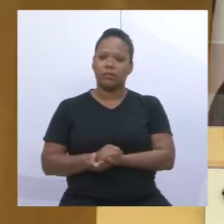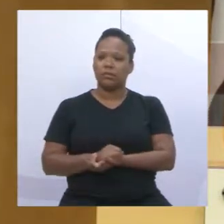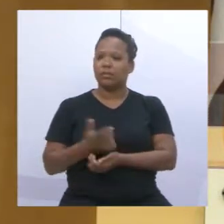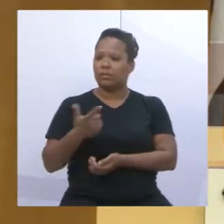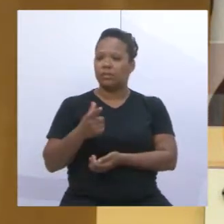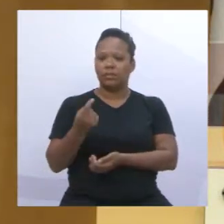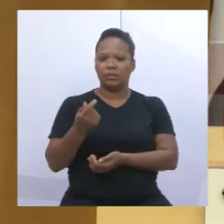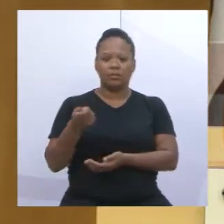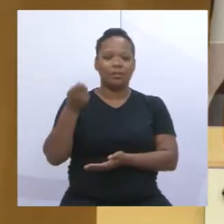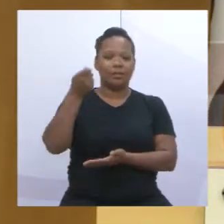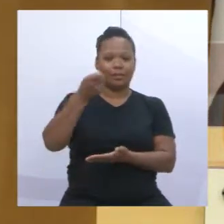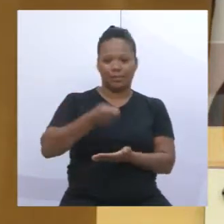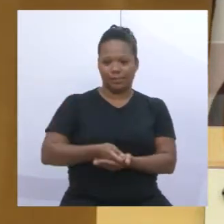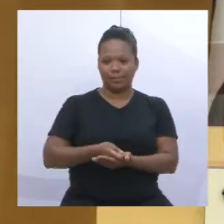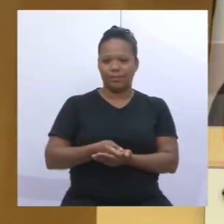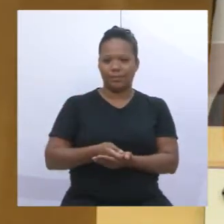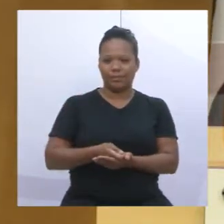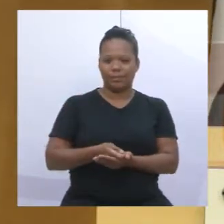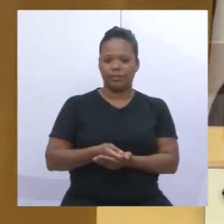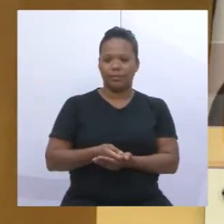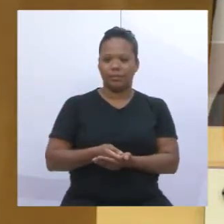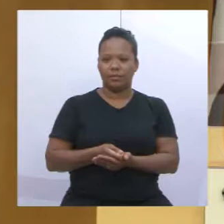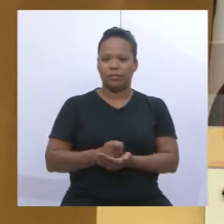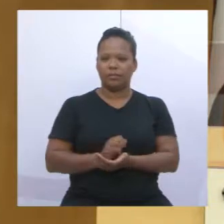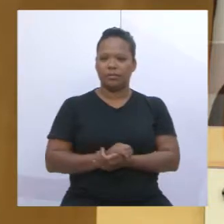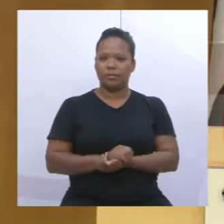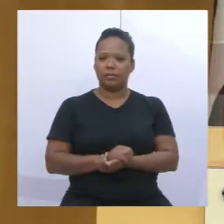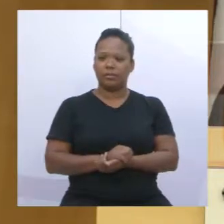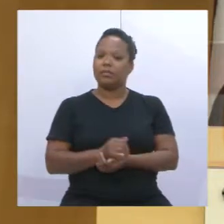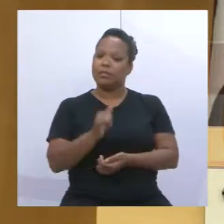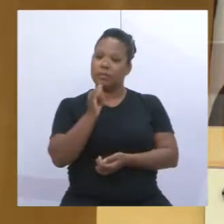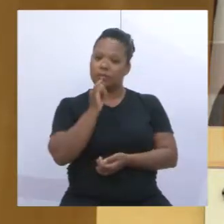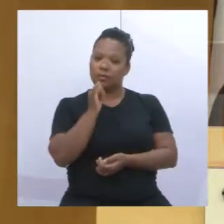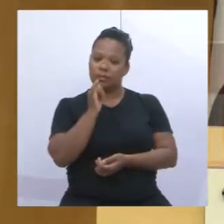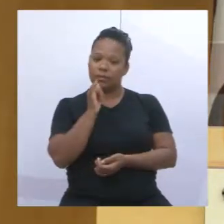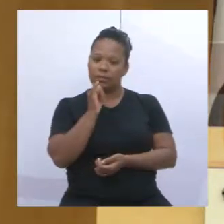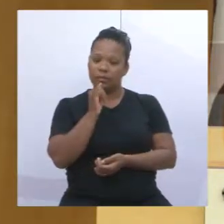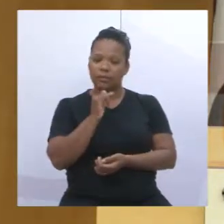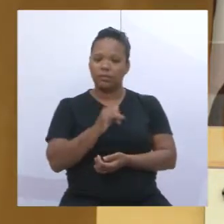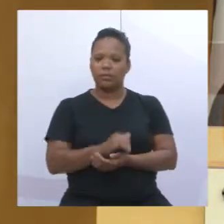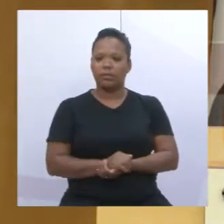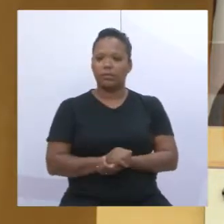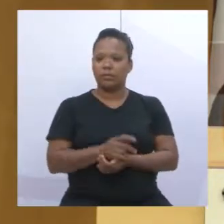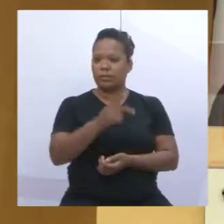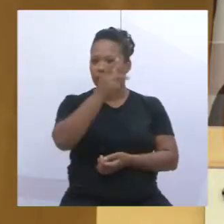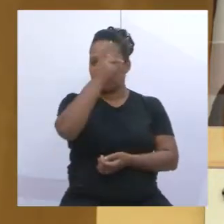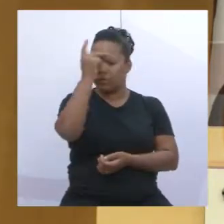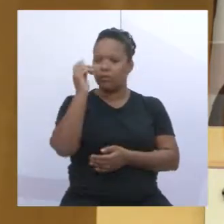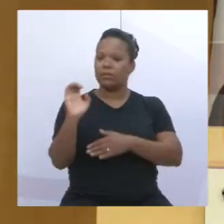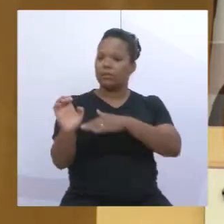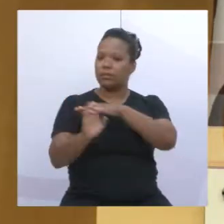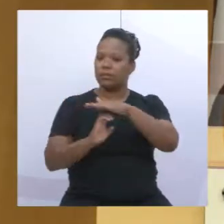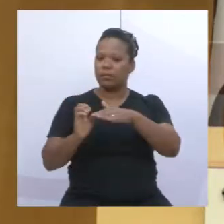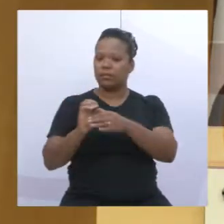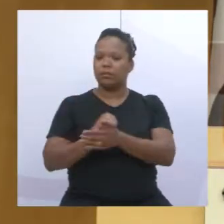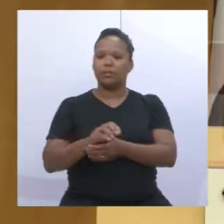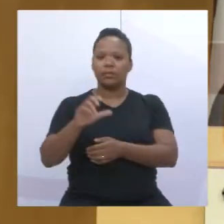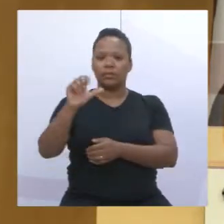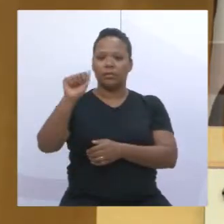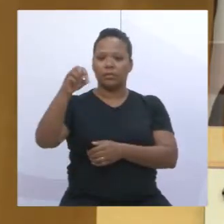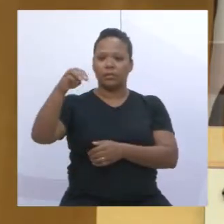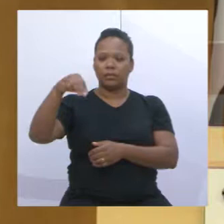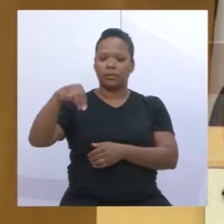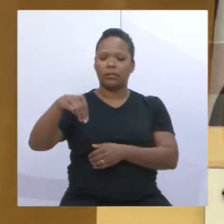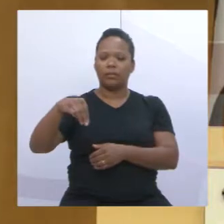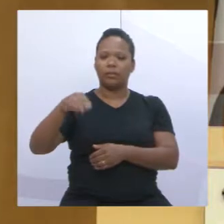condições financeiras para comprar os medicamentos. Como exemplo, podemos citar os funcionários das empresas ambiental, que